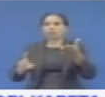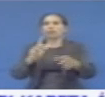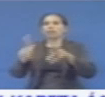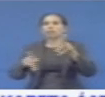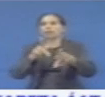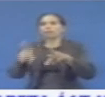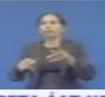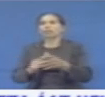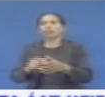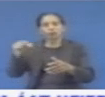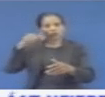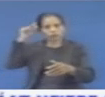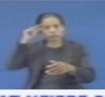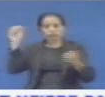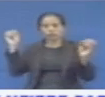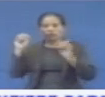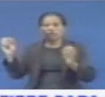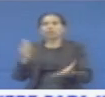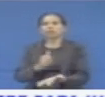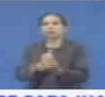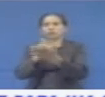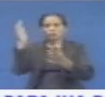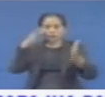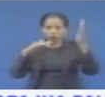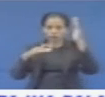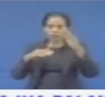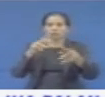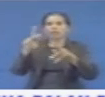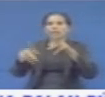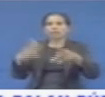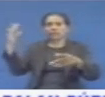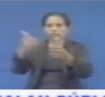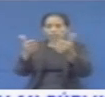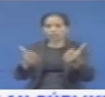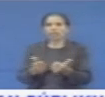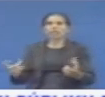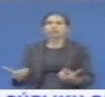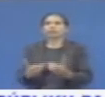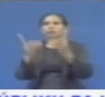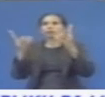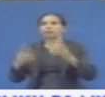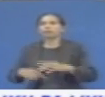lai seriedade responde problema social nebe povo aldeia Uatuma enfrenta.